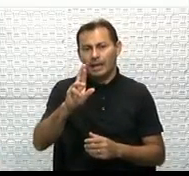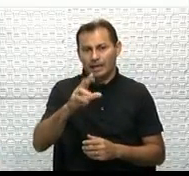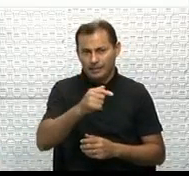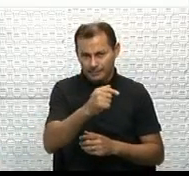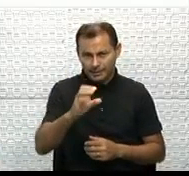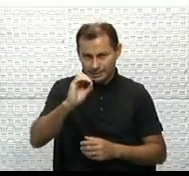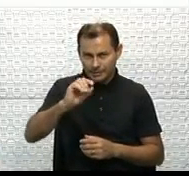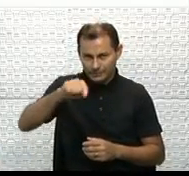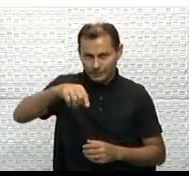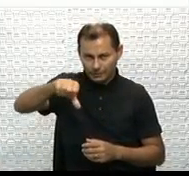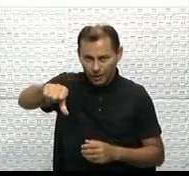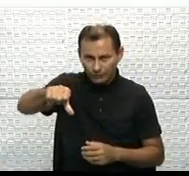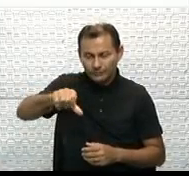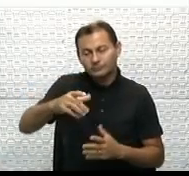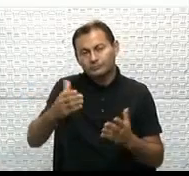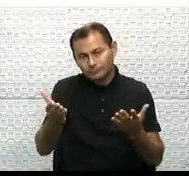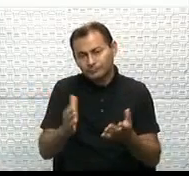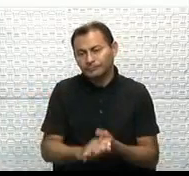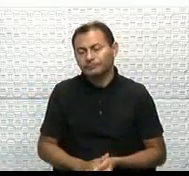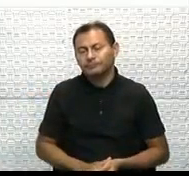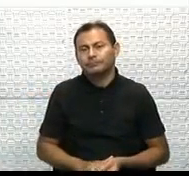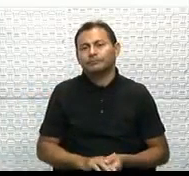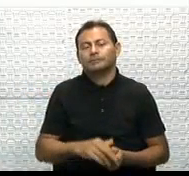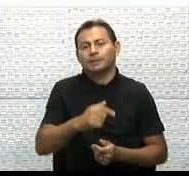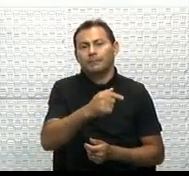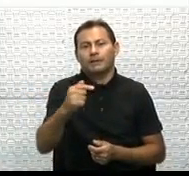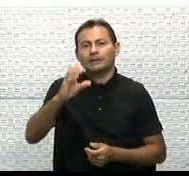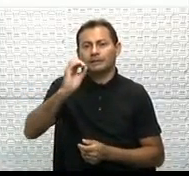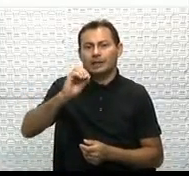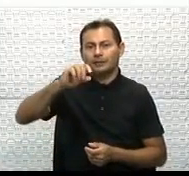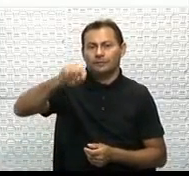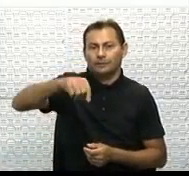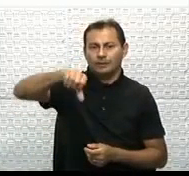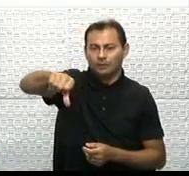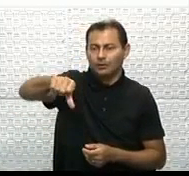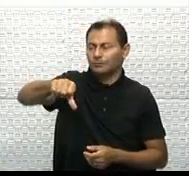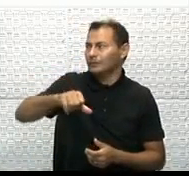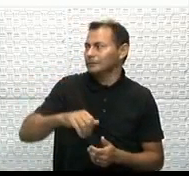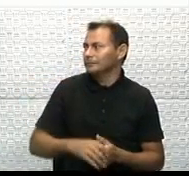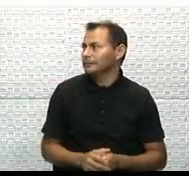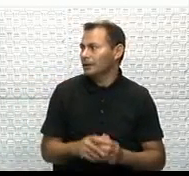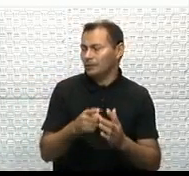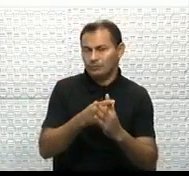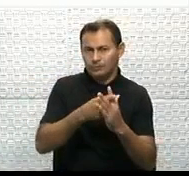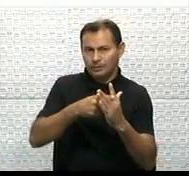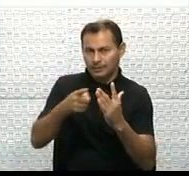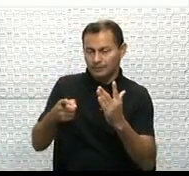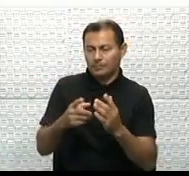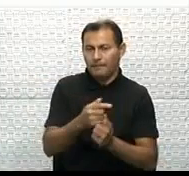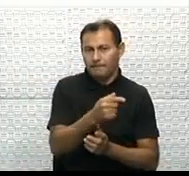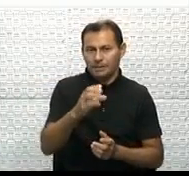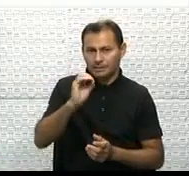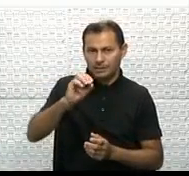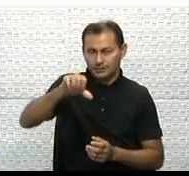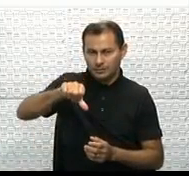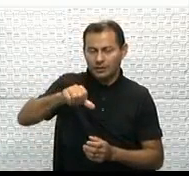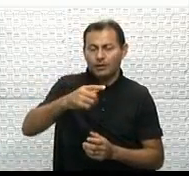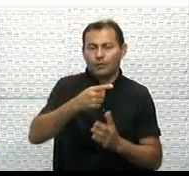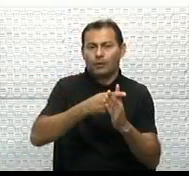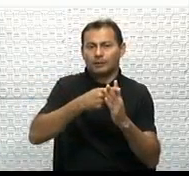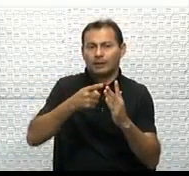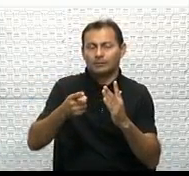é menos 0,9? Então, menos 0,9 ao quadrado. Menos 0,9